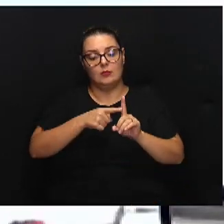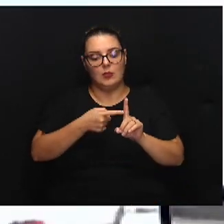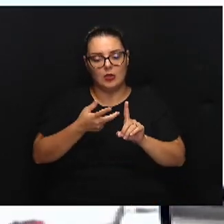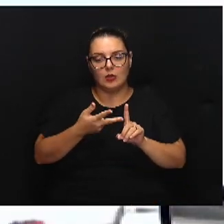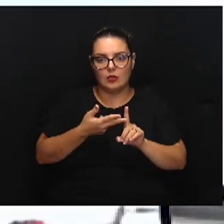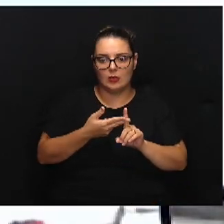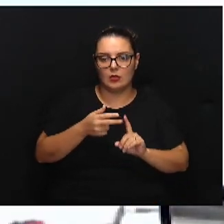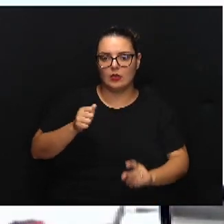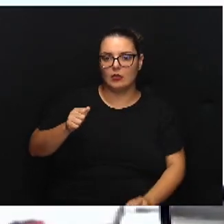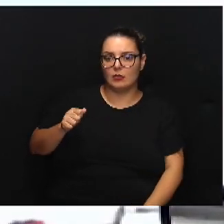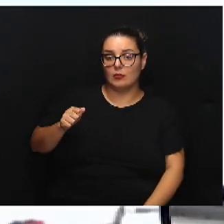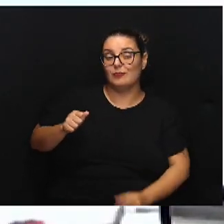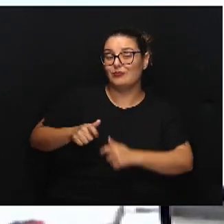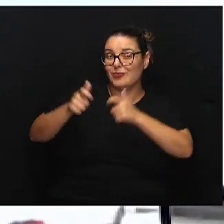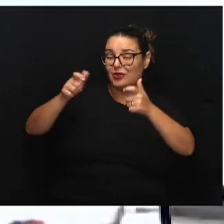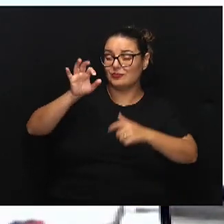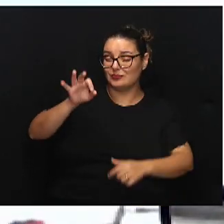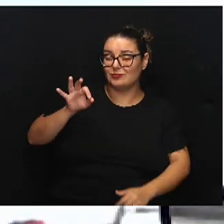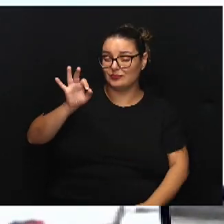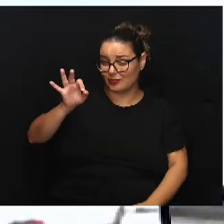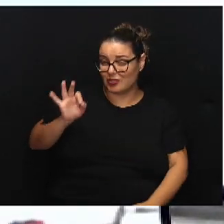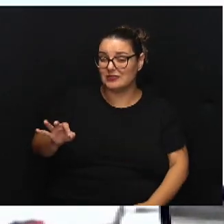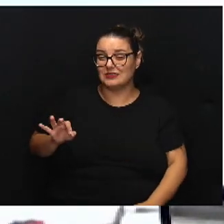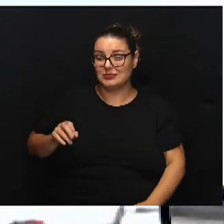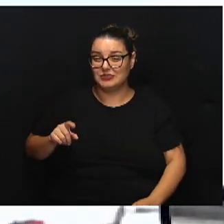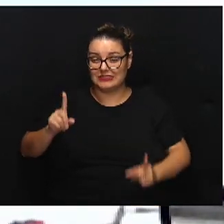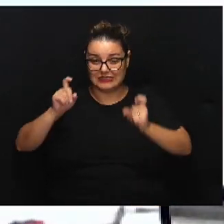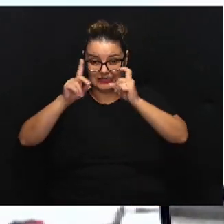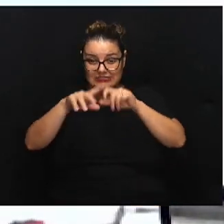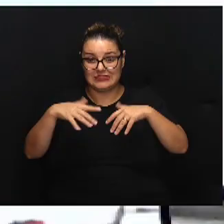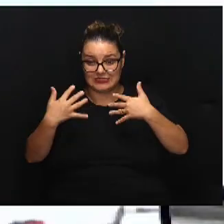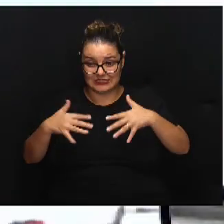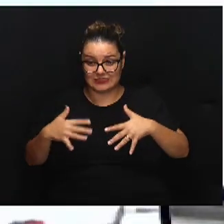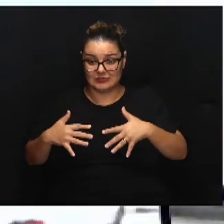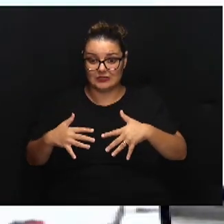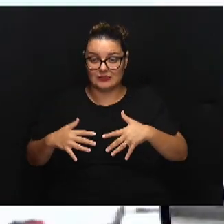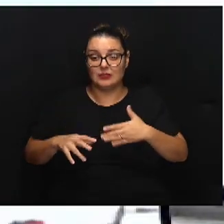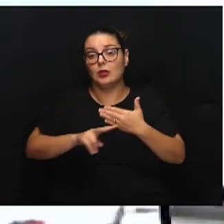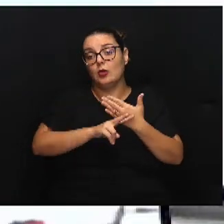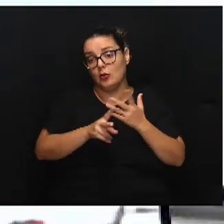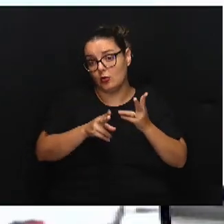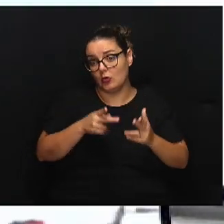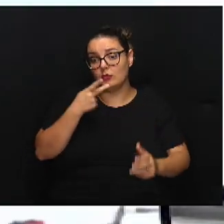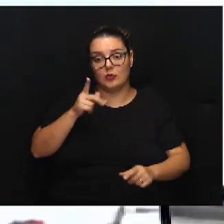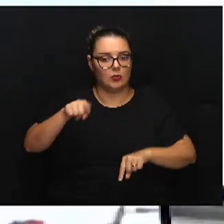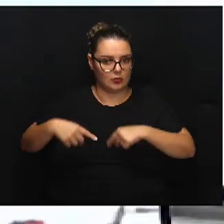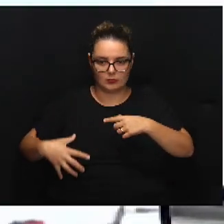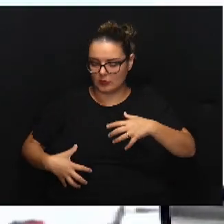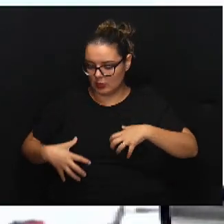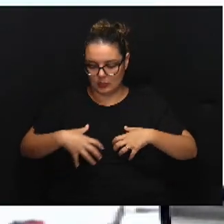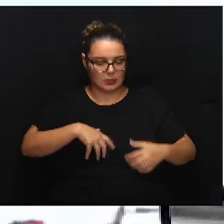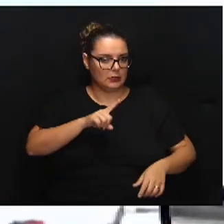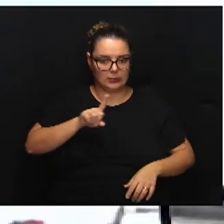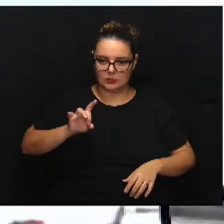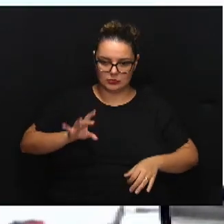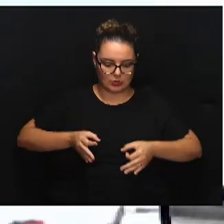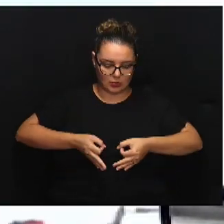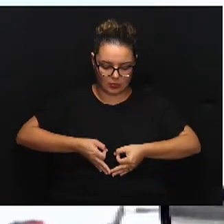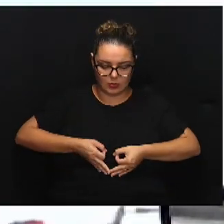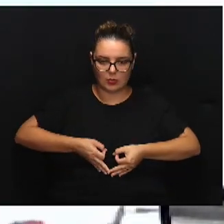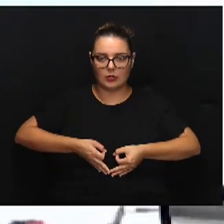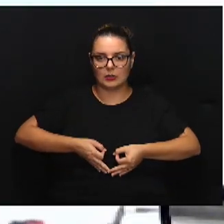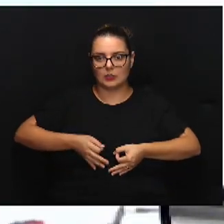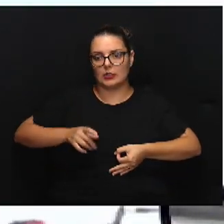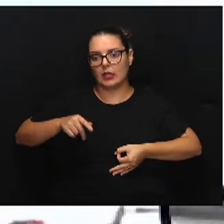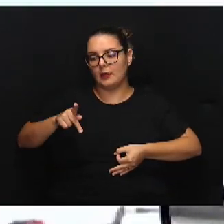uma alta chance de grandes complicações, inclusive acometendo, como eu falei, outros órgãos, não só o útero, onde a placenta está,